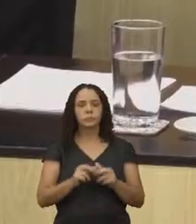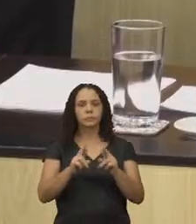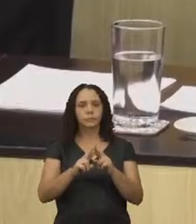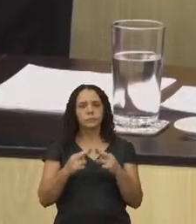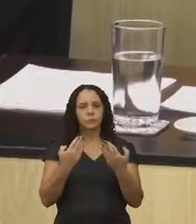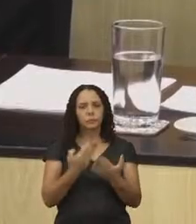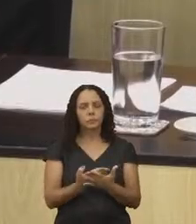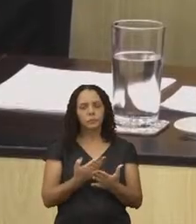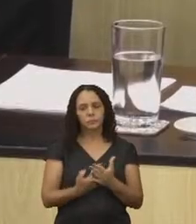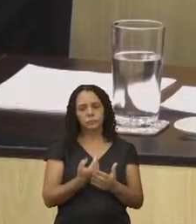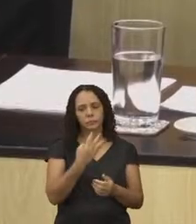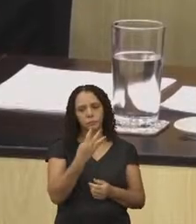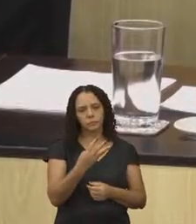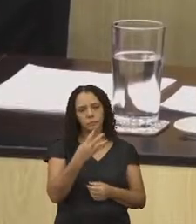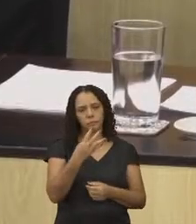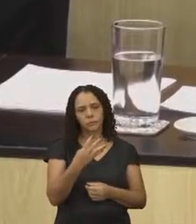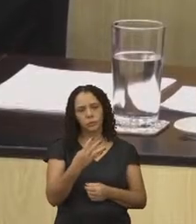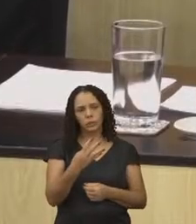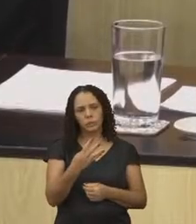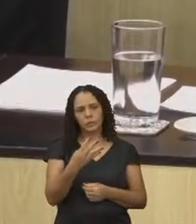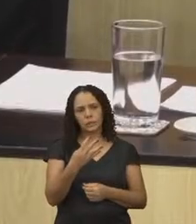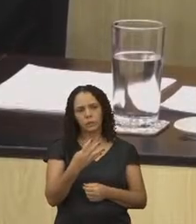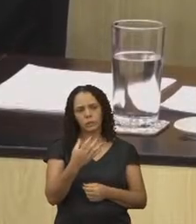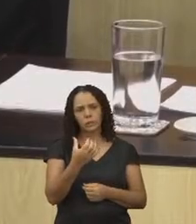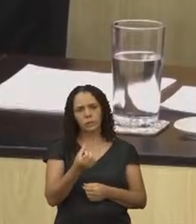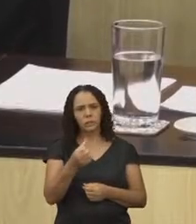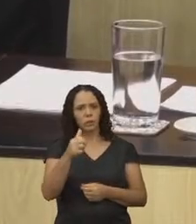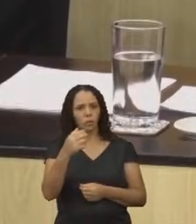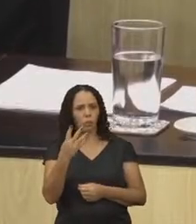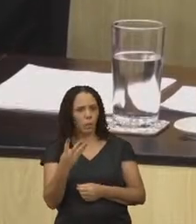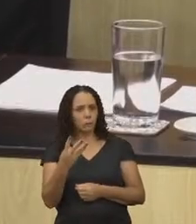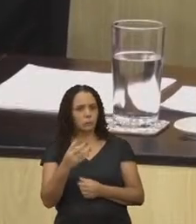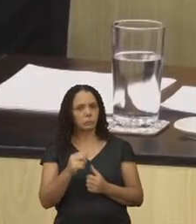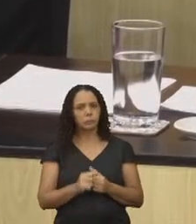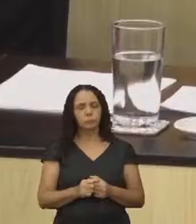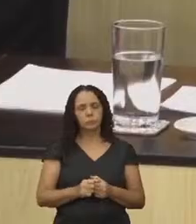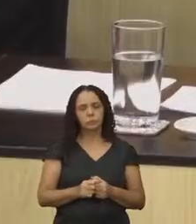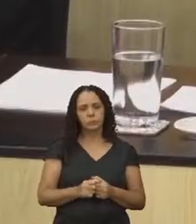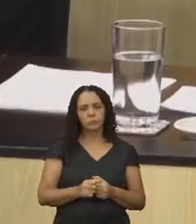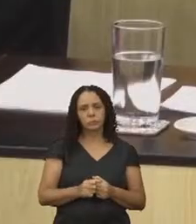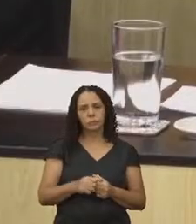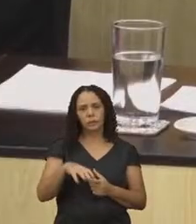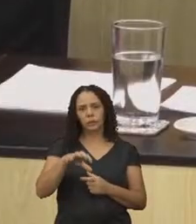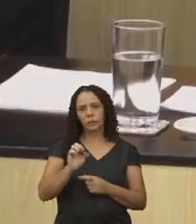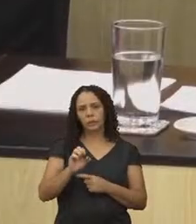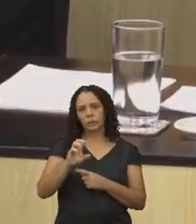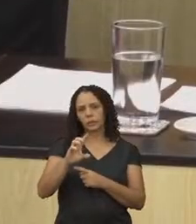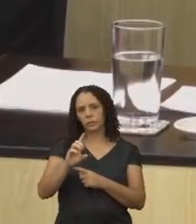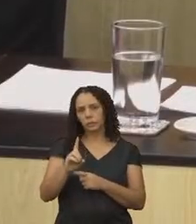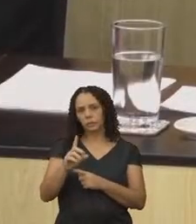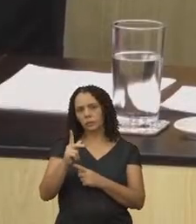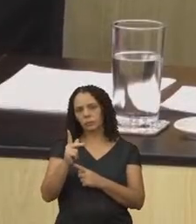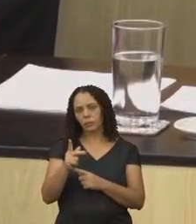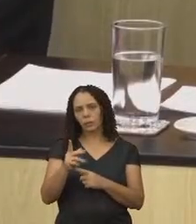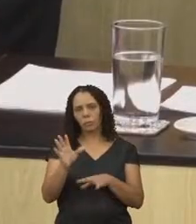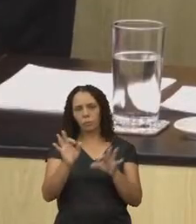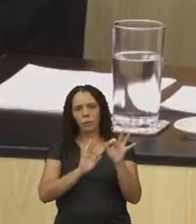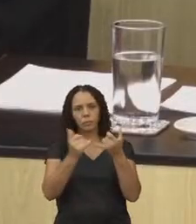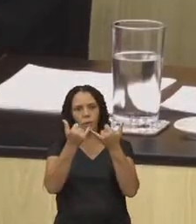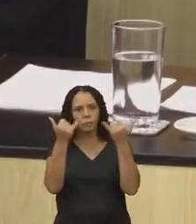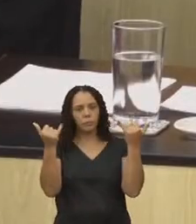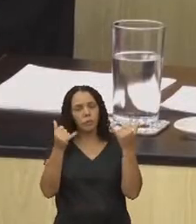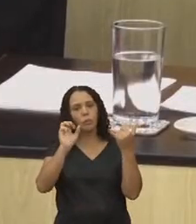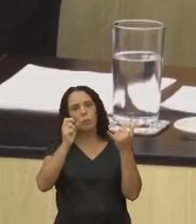Requerimento 474. A IDP São Paulo solicitando providências urgentes para o alinhamento ou retirada dos fios soltos